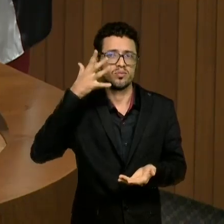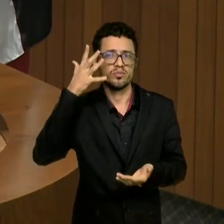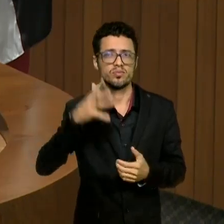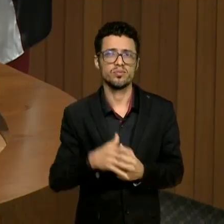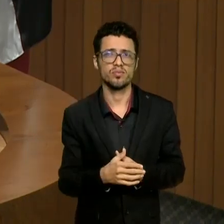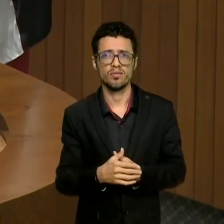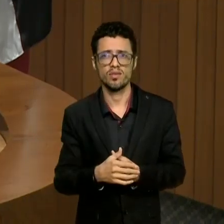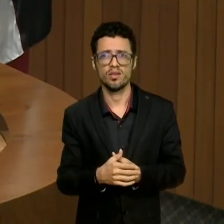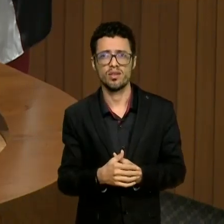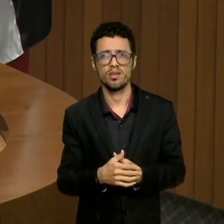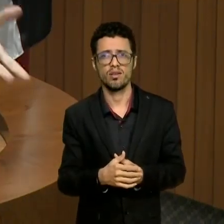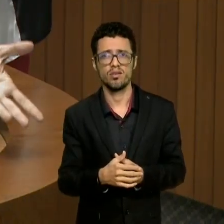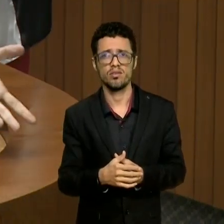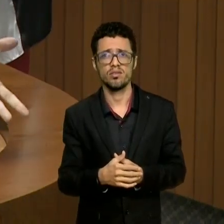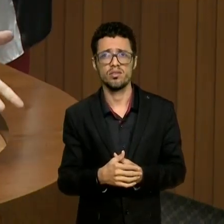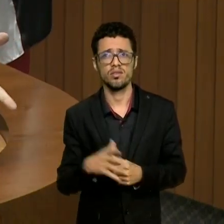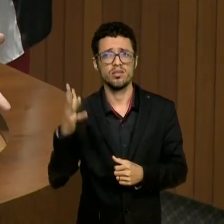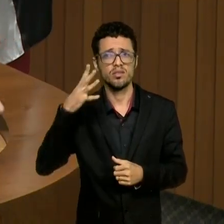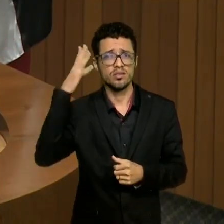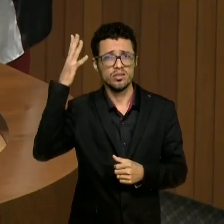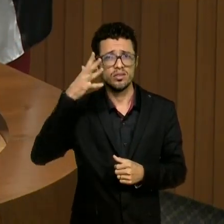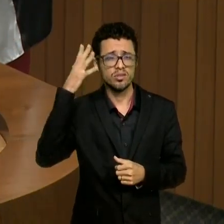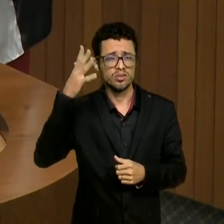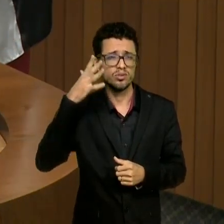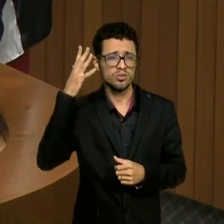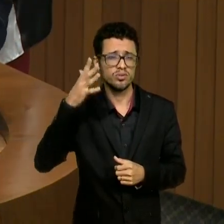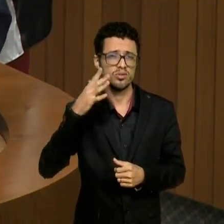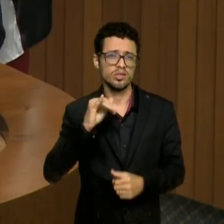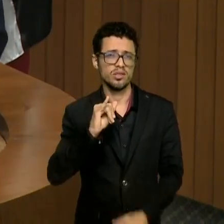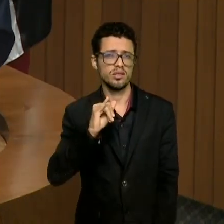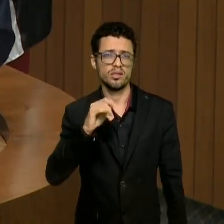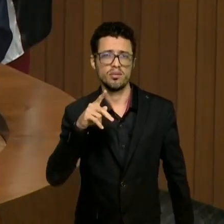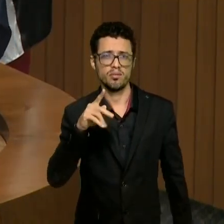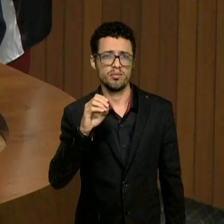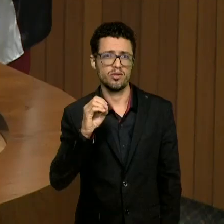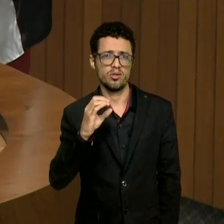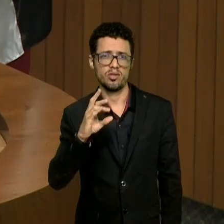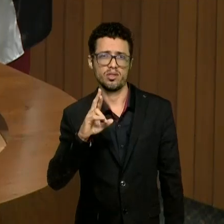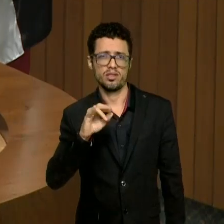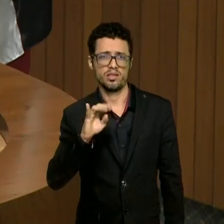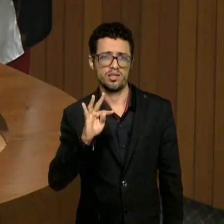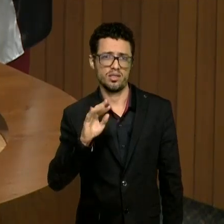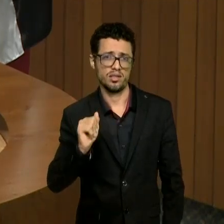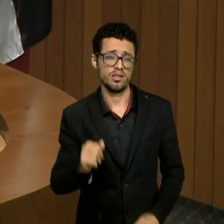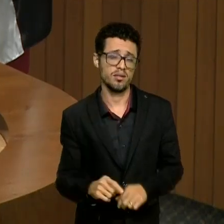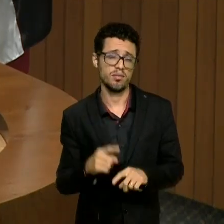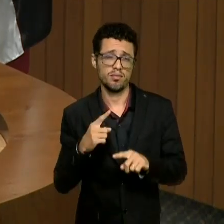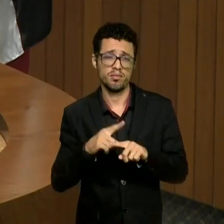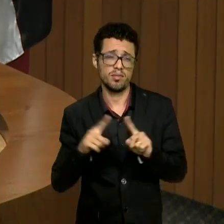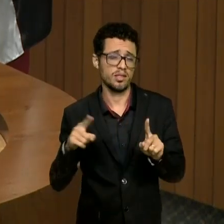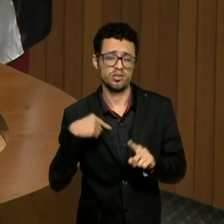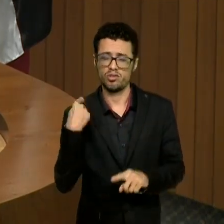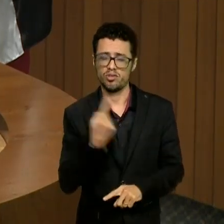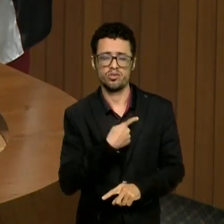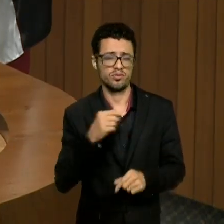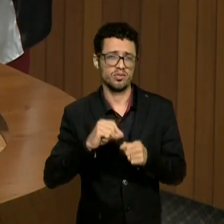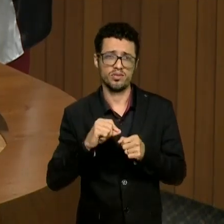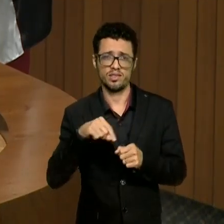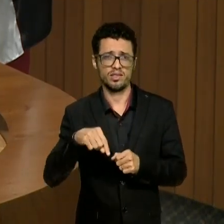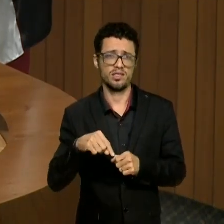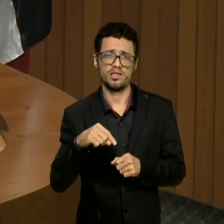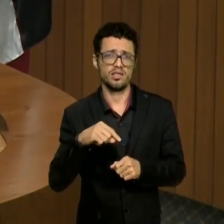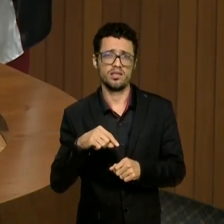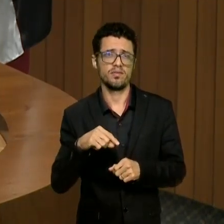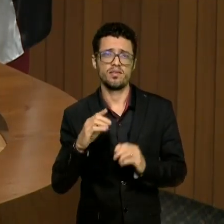falando genericamente, um discurso hipócrita. E eu tenho certeza que nós não vamos fazer isso aqui nessa casa, porque o povo não merece. O